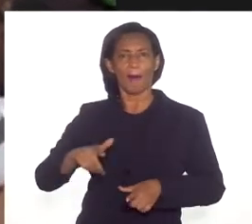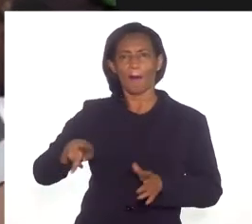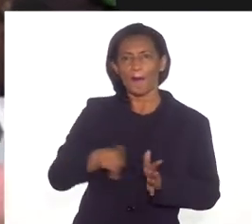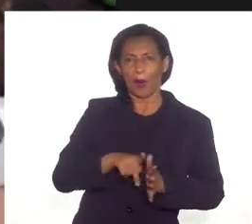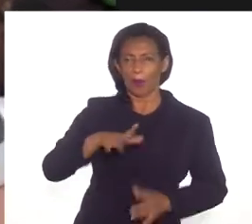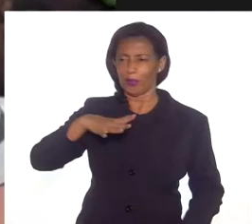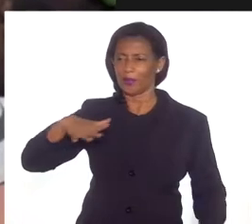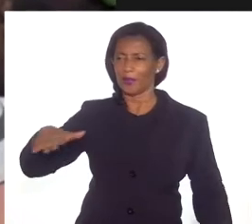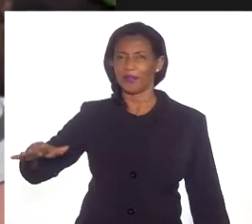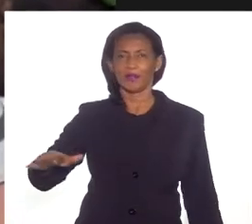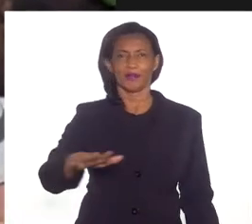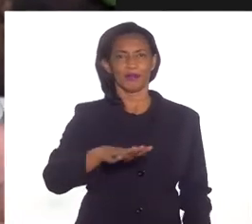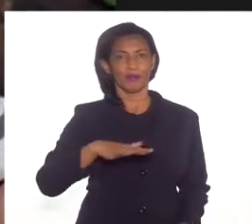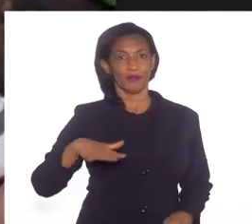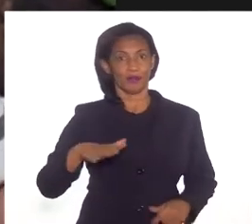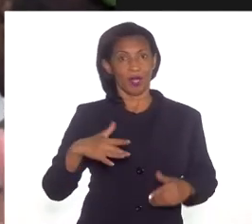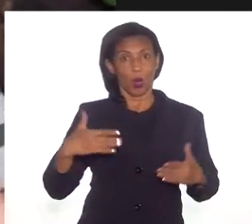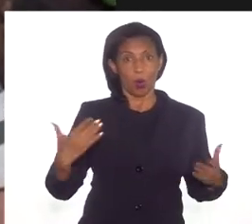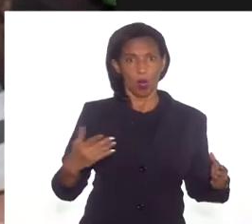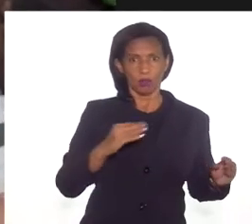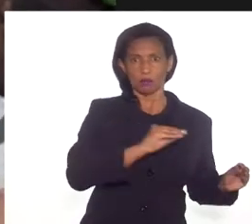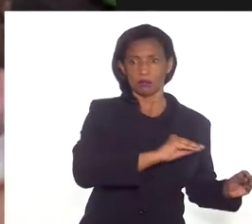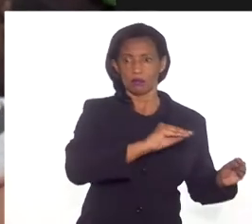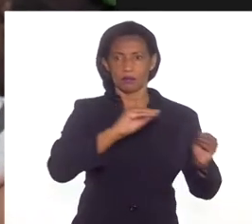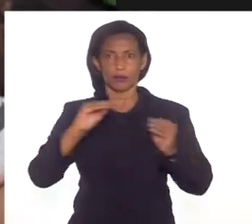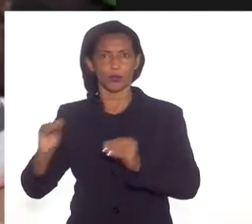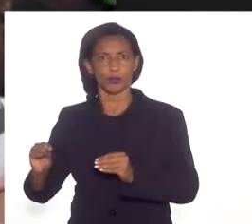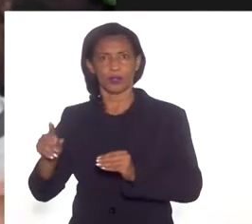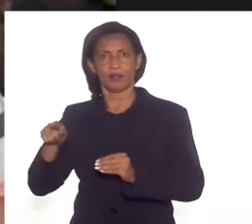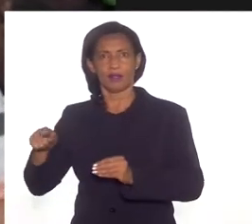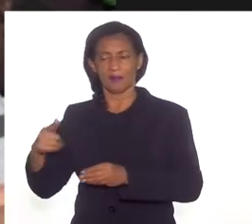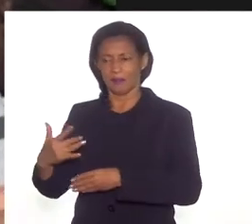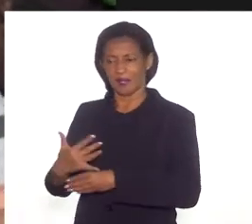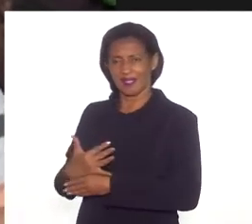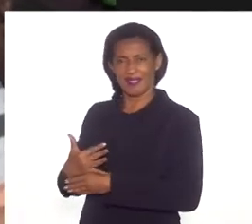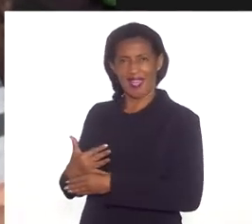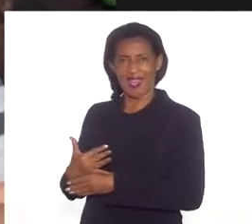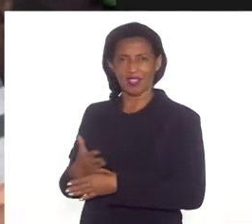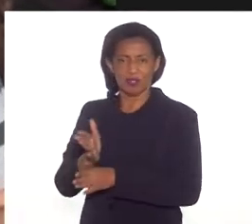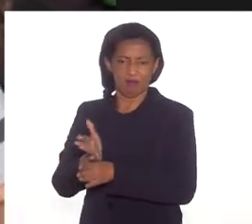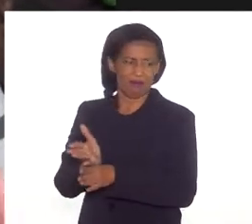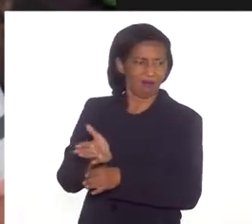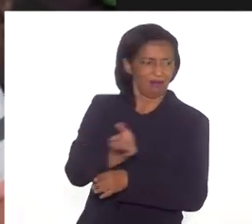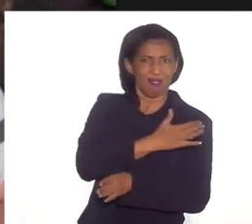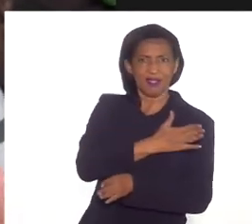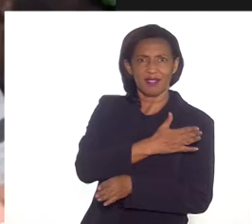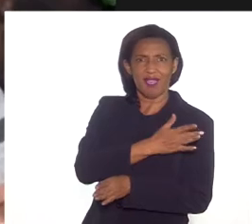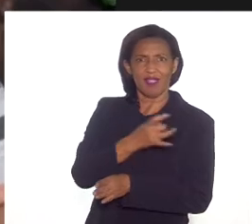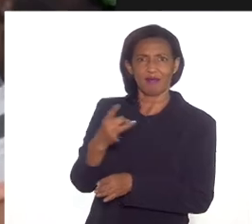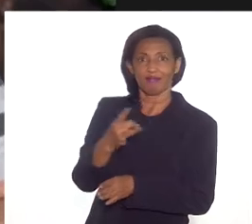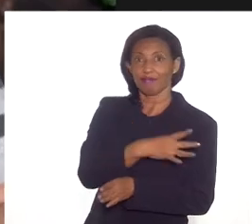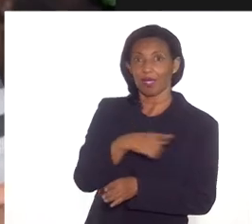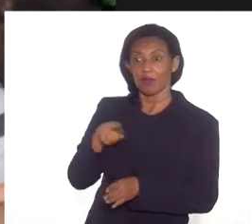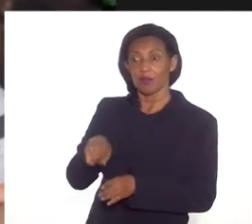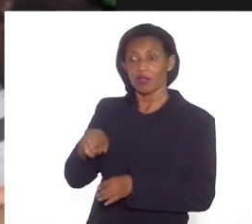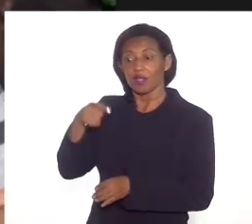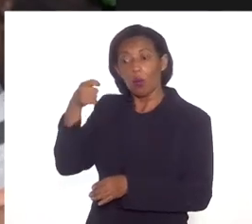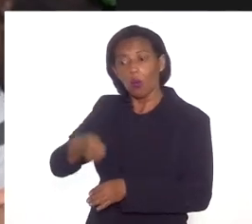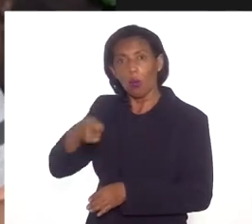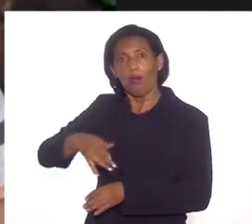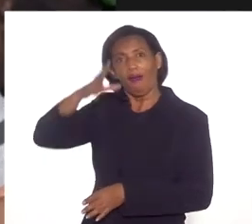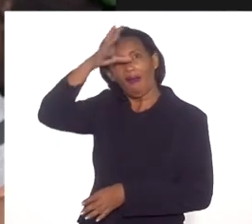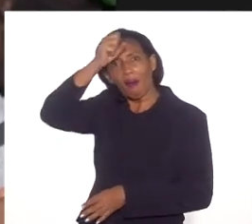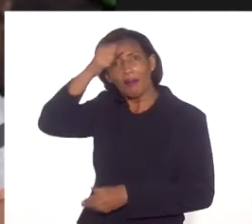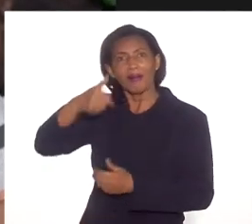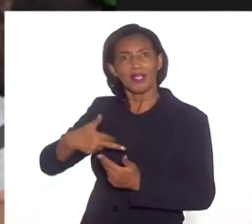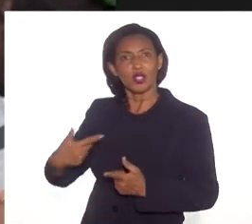nosso território. Quando a gente vai para a cidade, a gente sai do nosso território e tem que aprender as